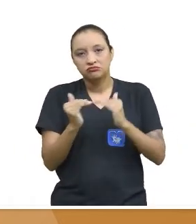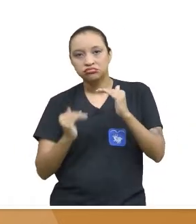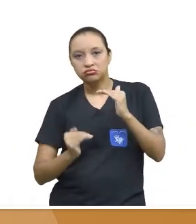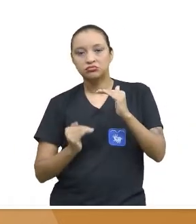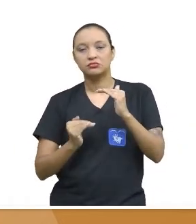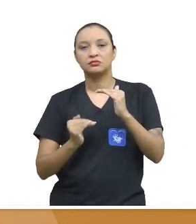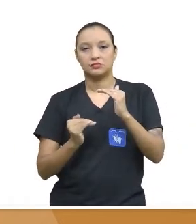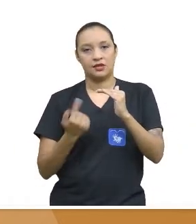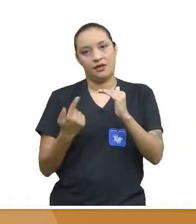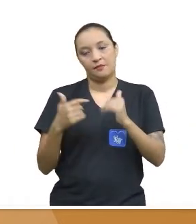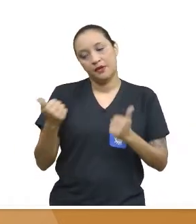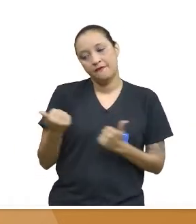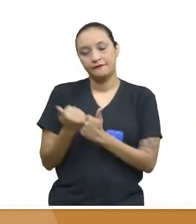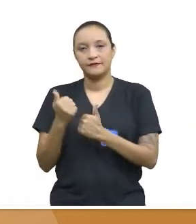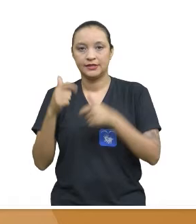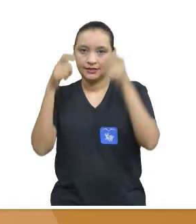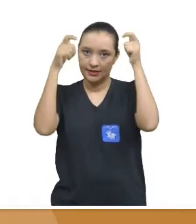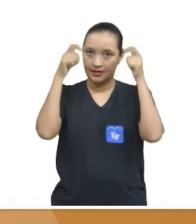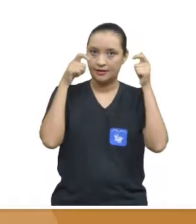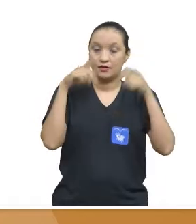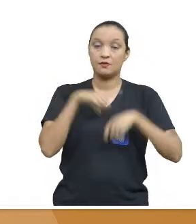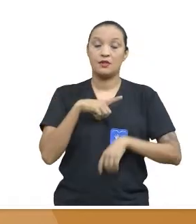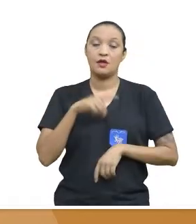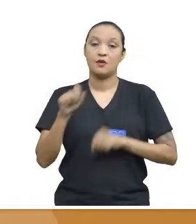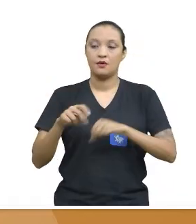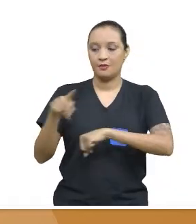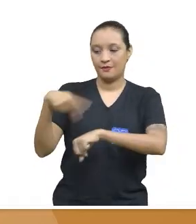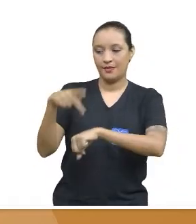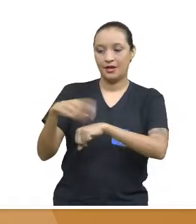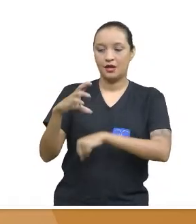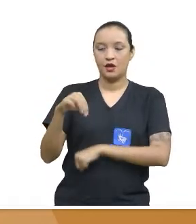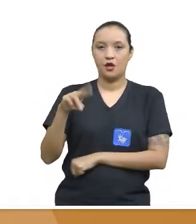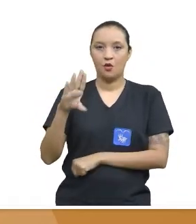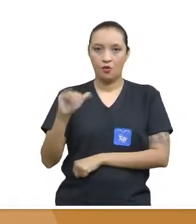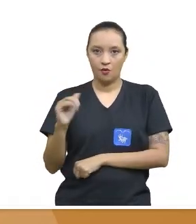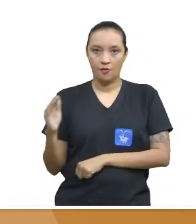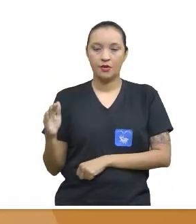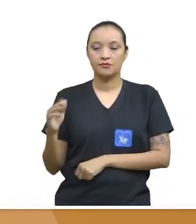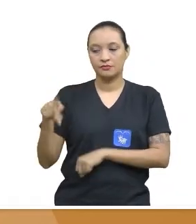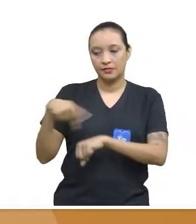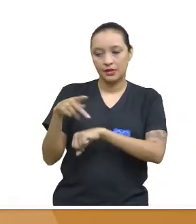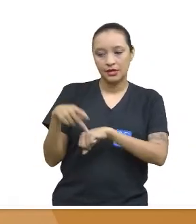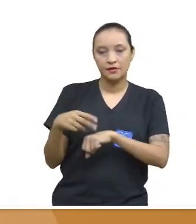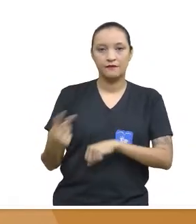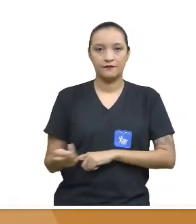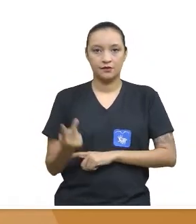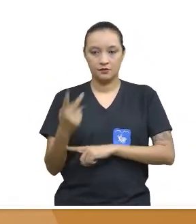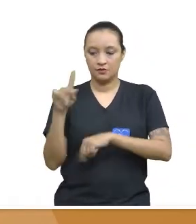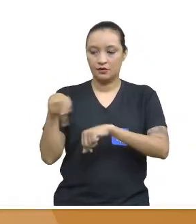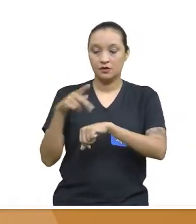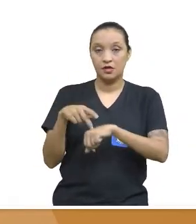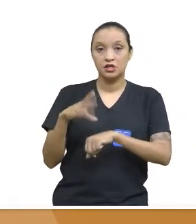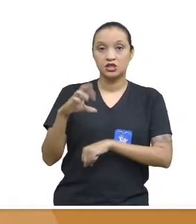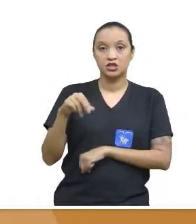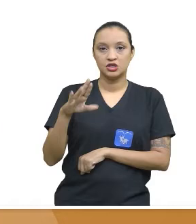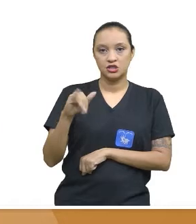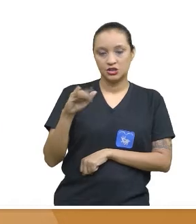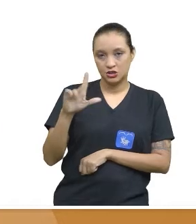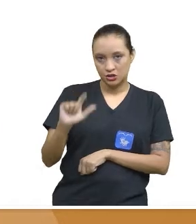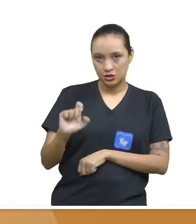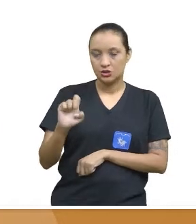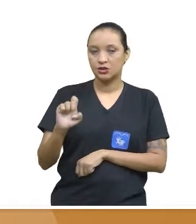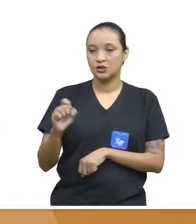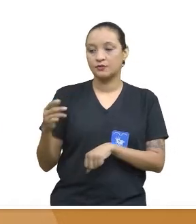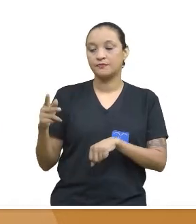os vice-reinos. Então, você tem Cuba, Guatemala, Venezuela e Chile. São